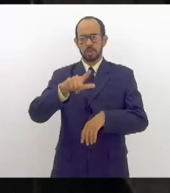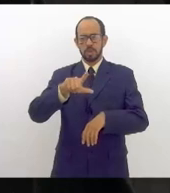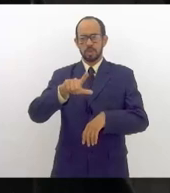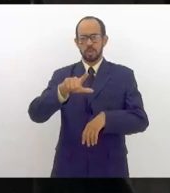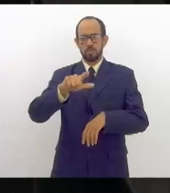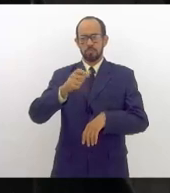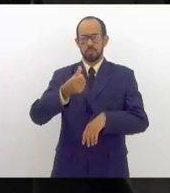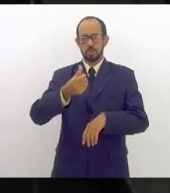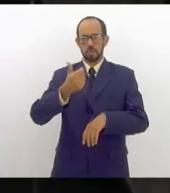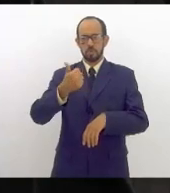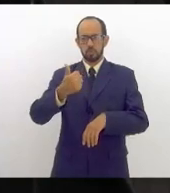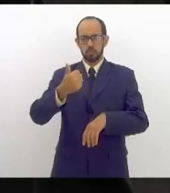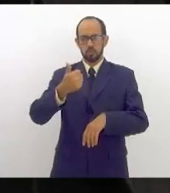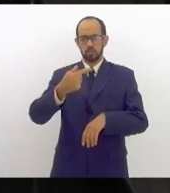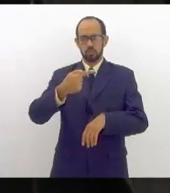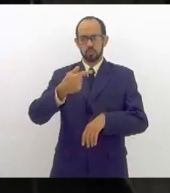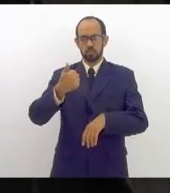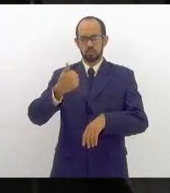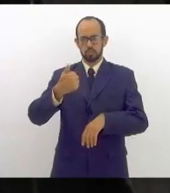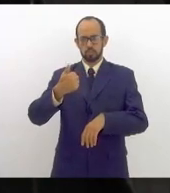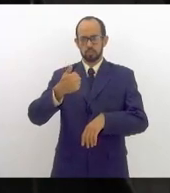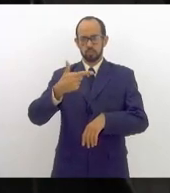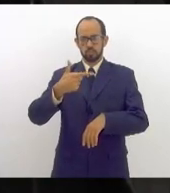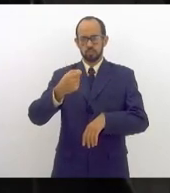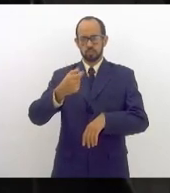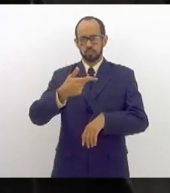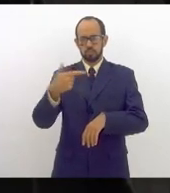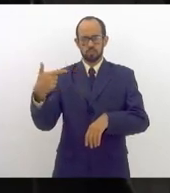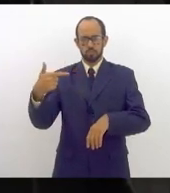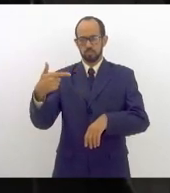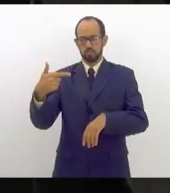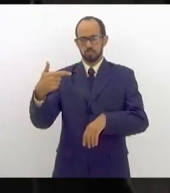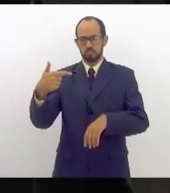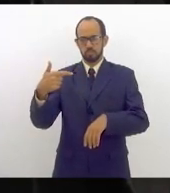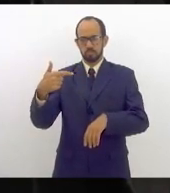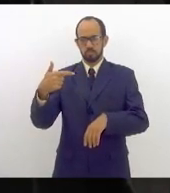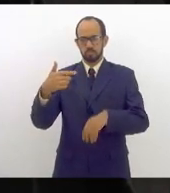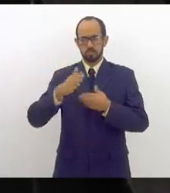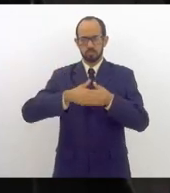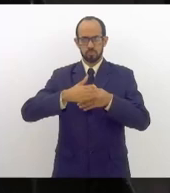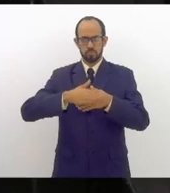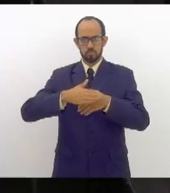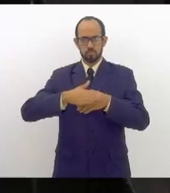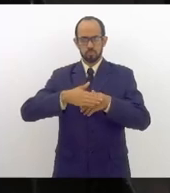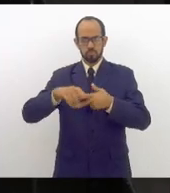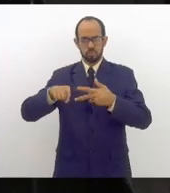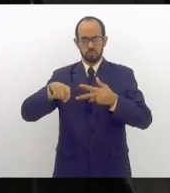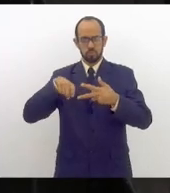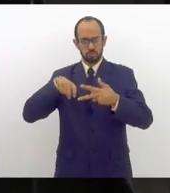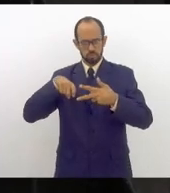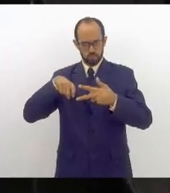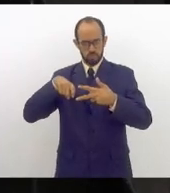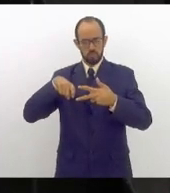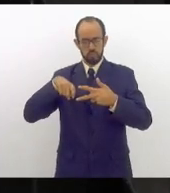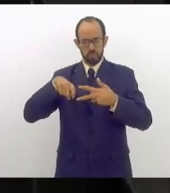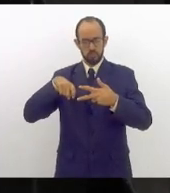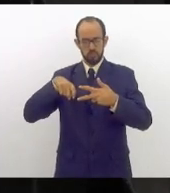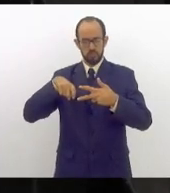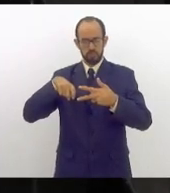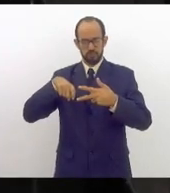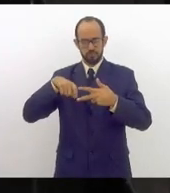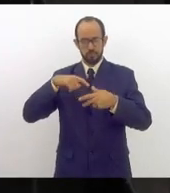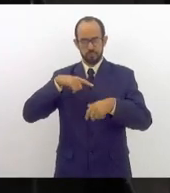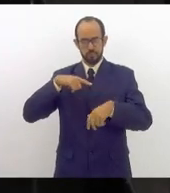6171 de 2022, de autoria do Poder Executivo, que tem